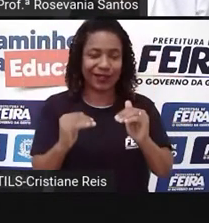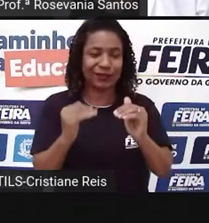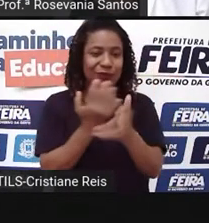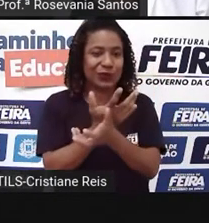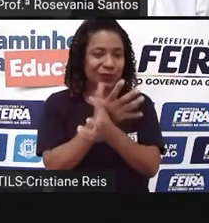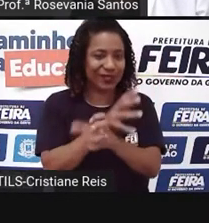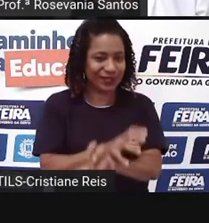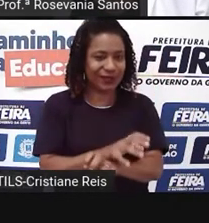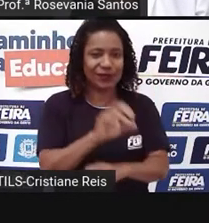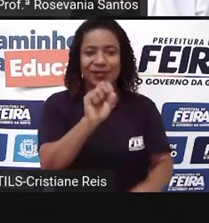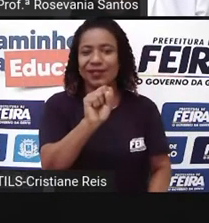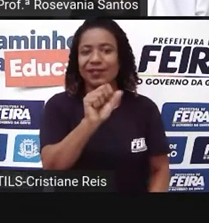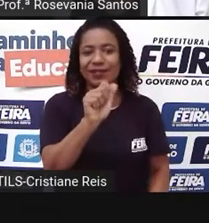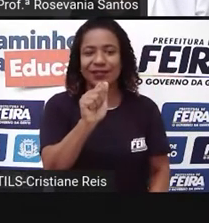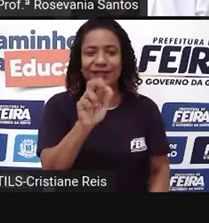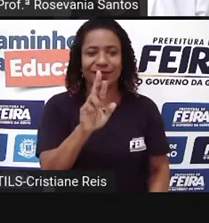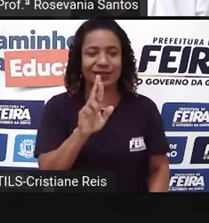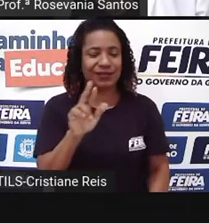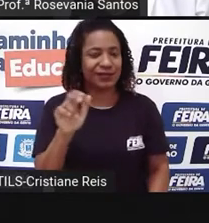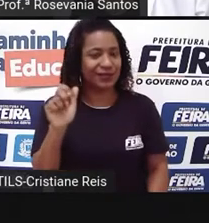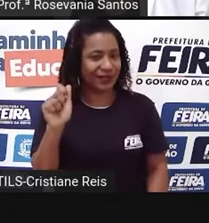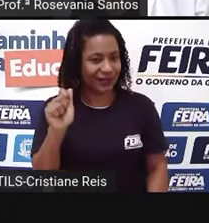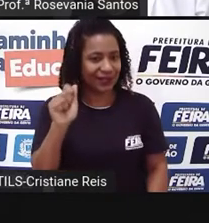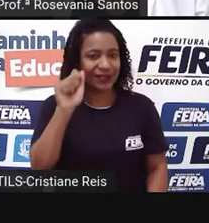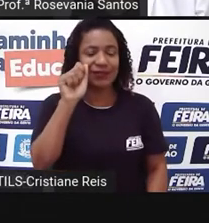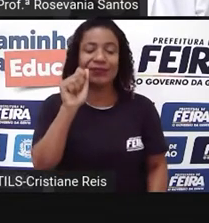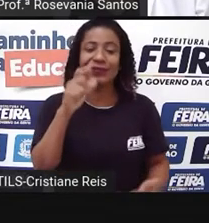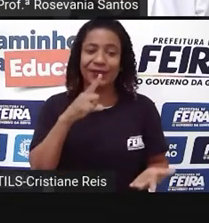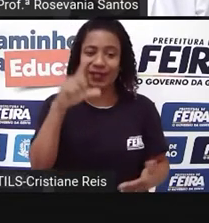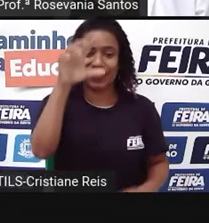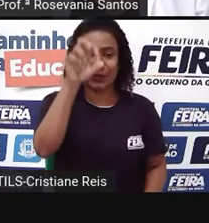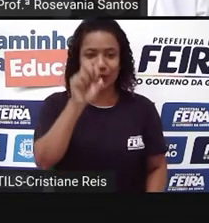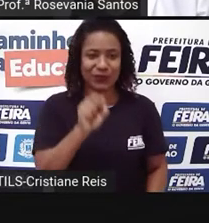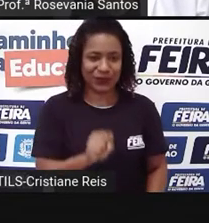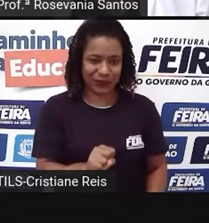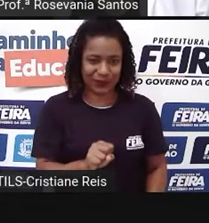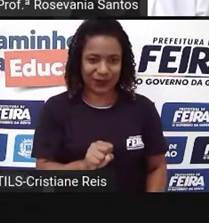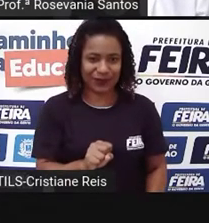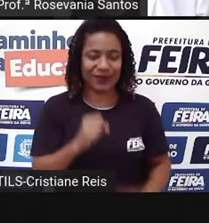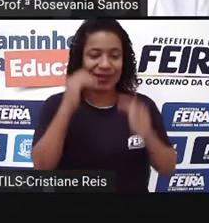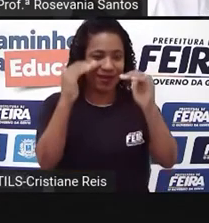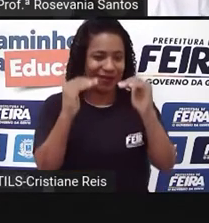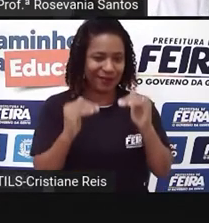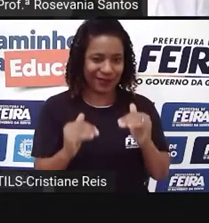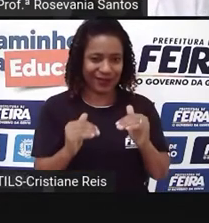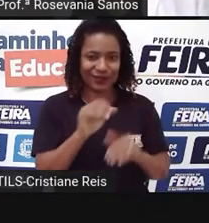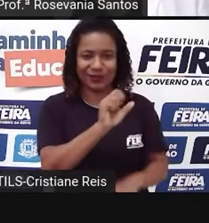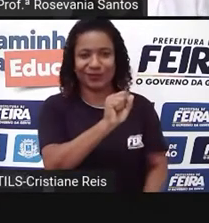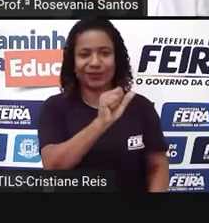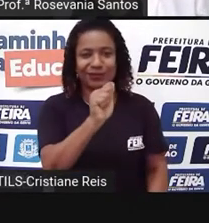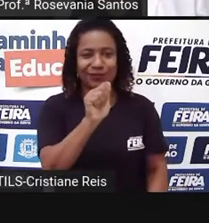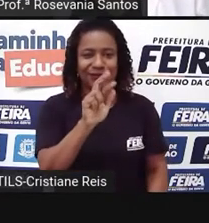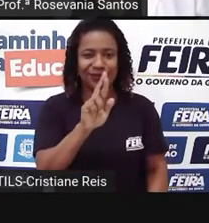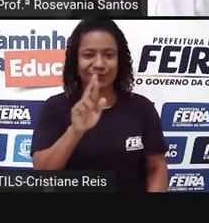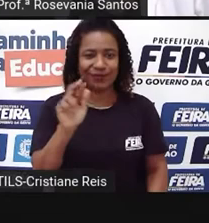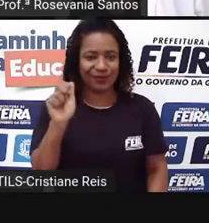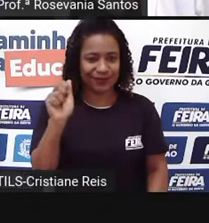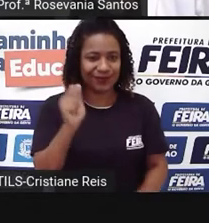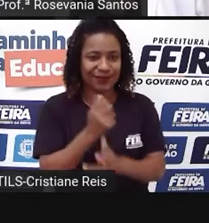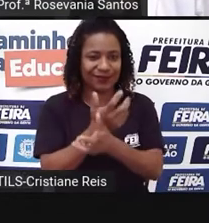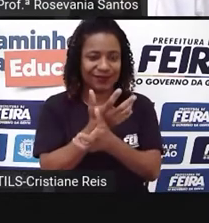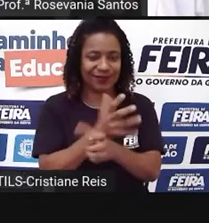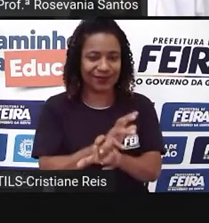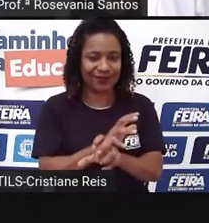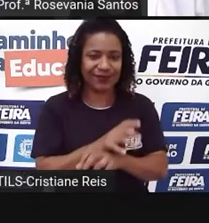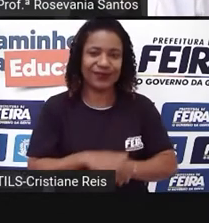a África, né, meridional, África do Sul ou subsaariana, abaixo do deserto do Saara. Aí eu coloquei a